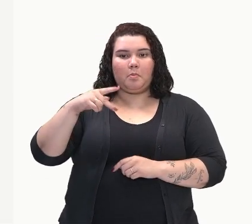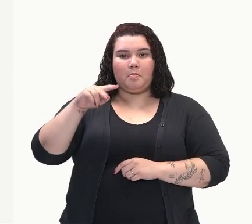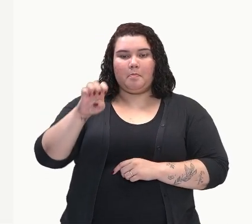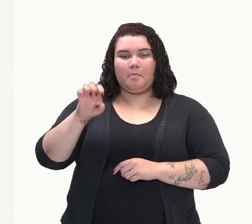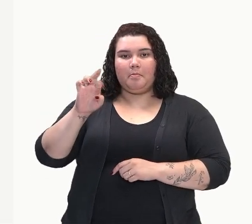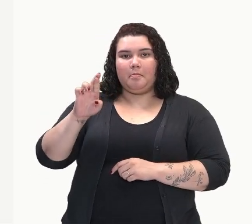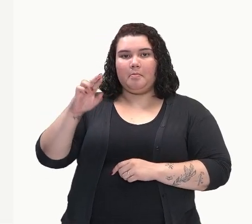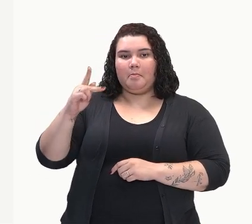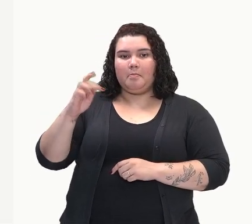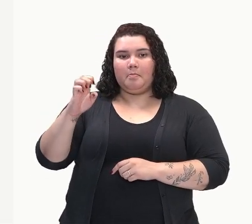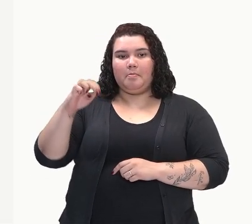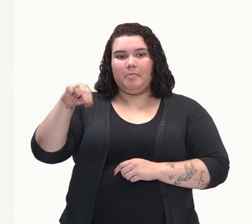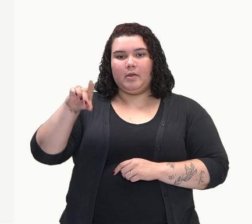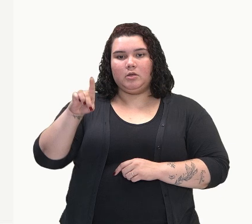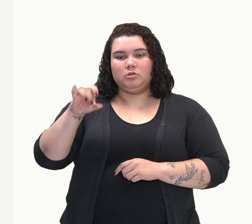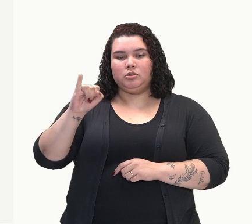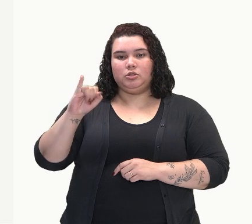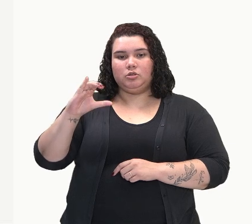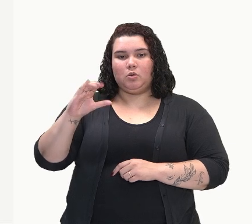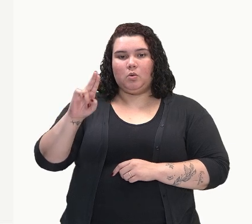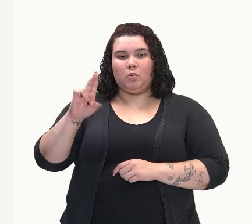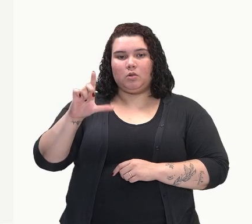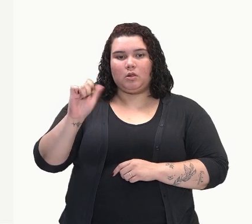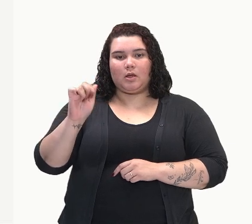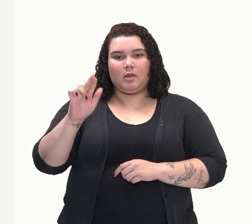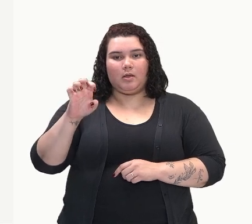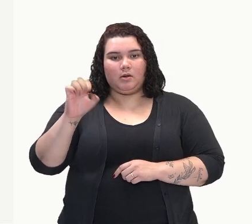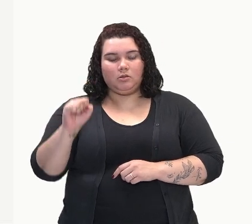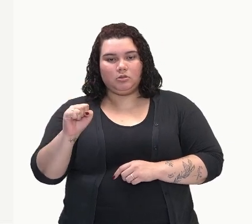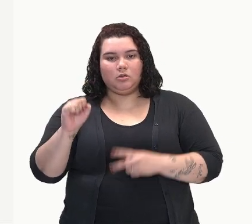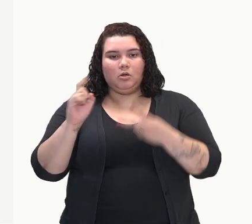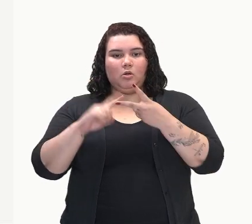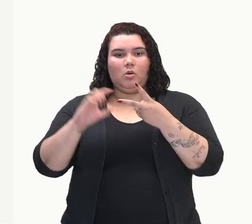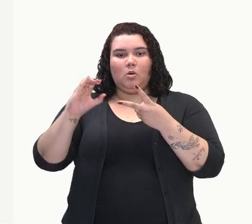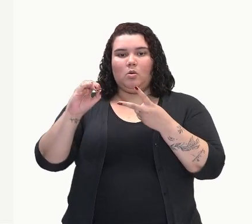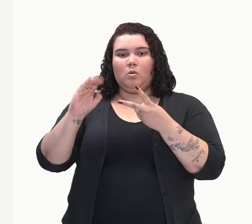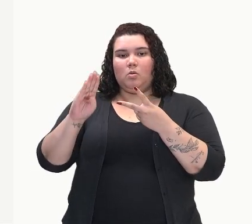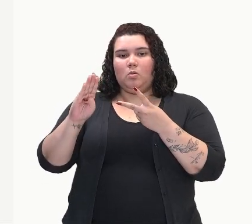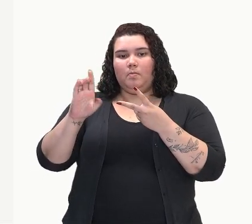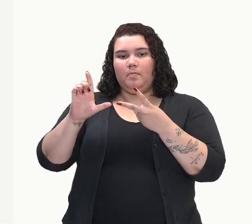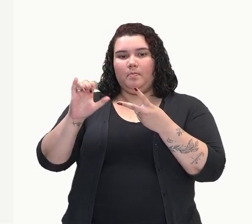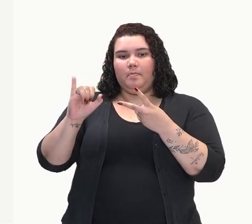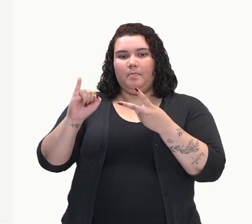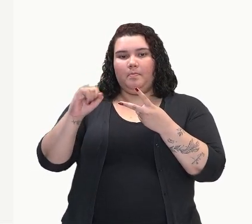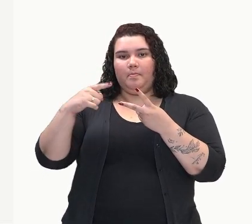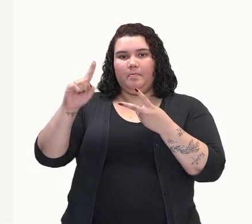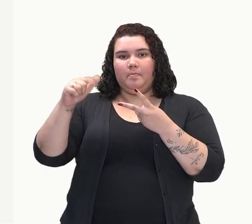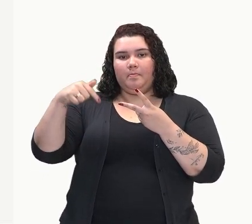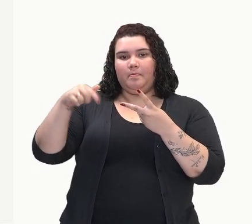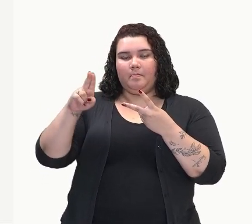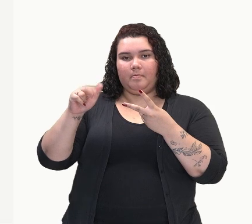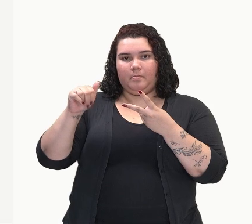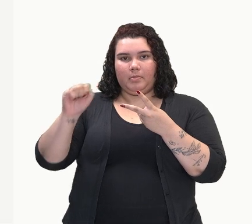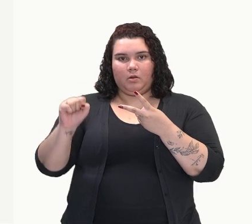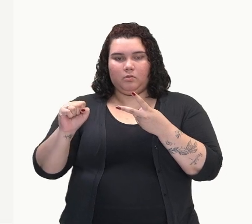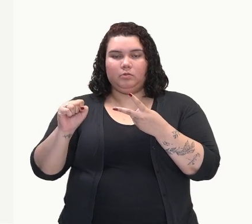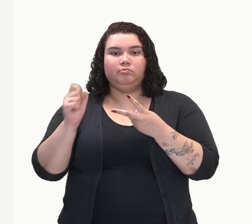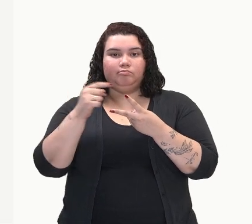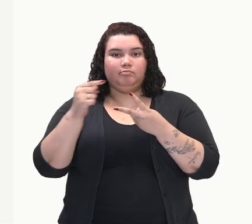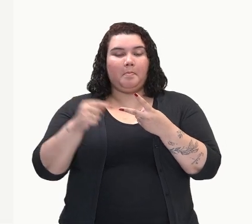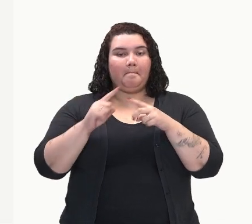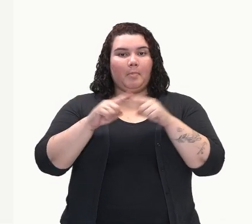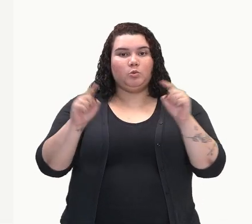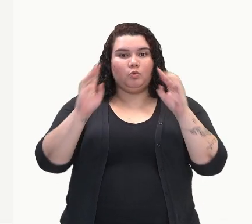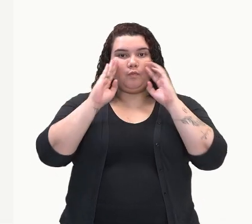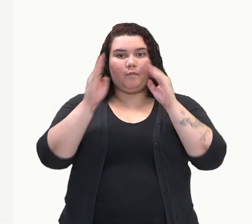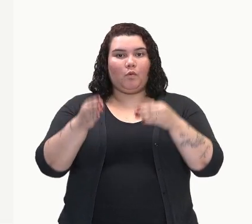e oblíquas, né? Aqui a gente vai ver só a perpendicular na nossa revisão, tá bom? Então, quando eu tiver força perpendicular,